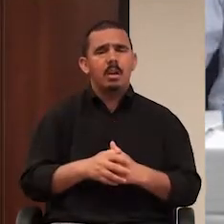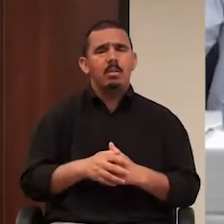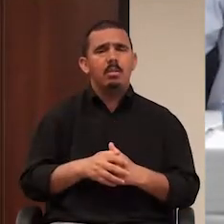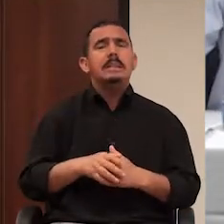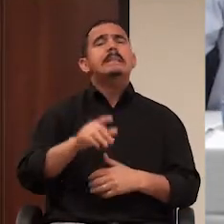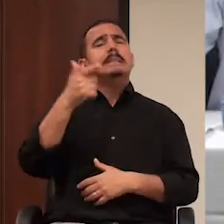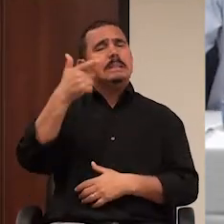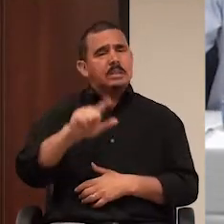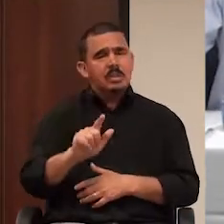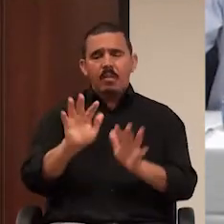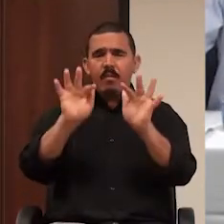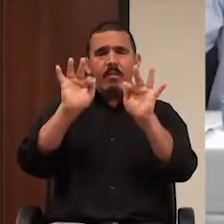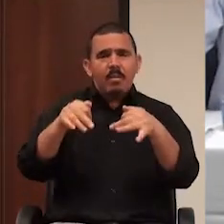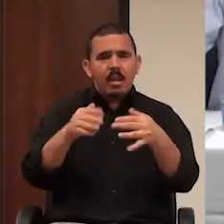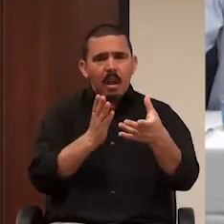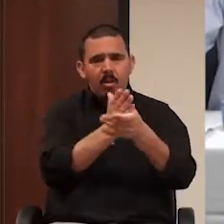juiz precisa declarar a interdição?